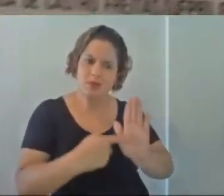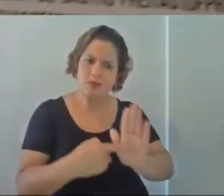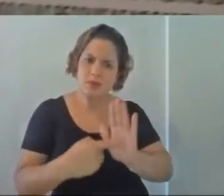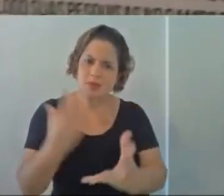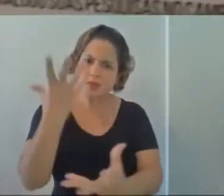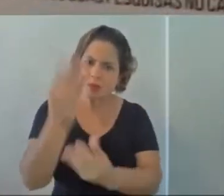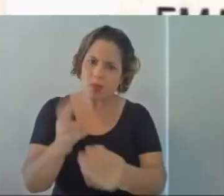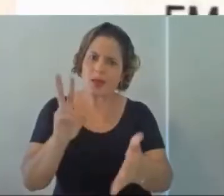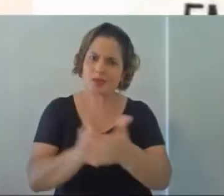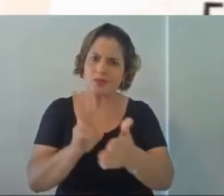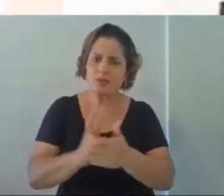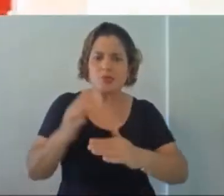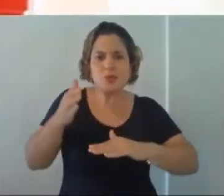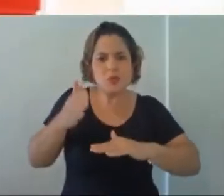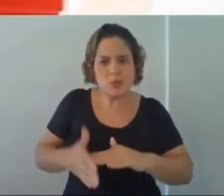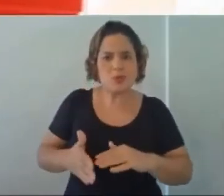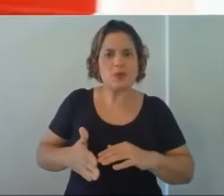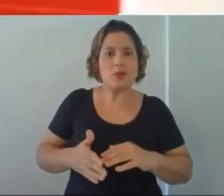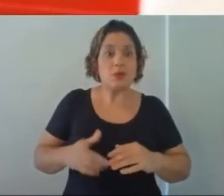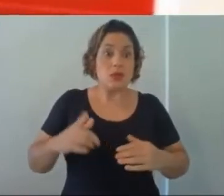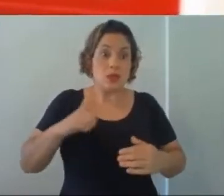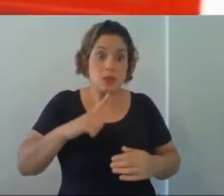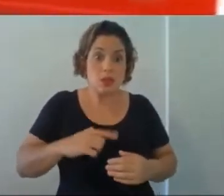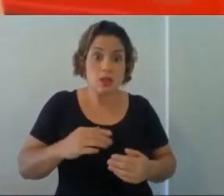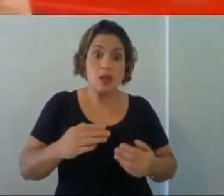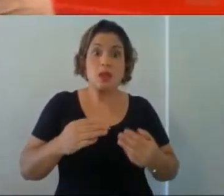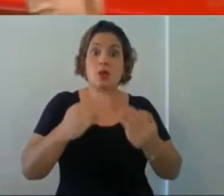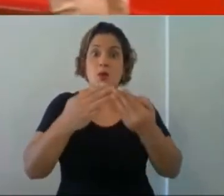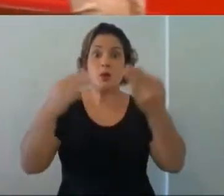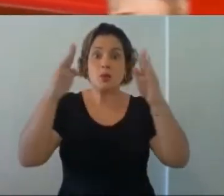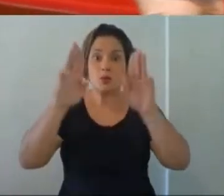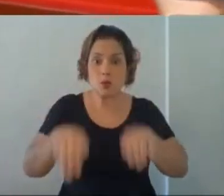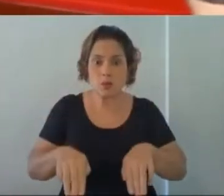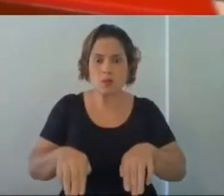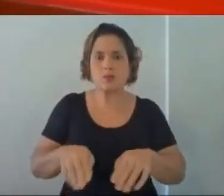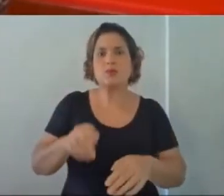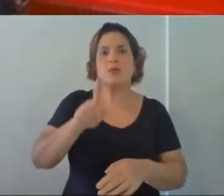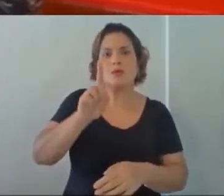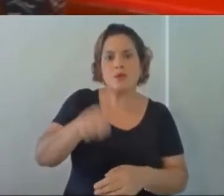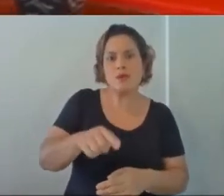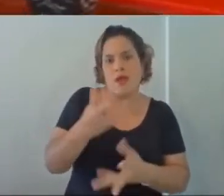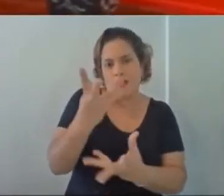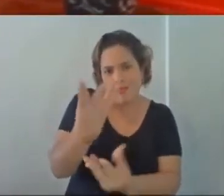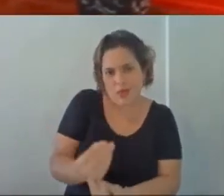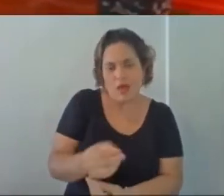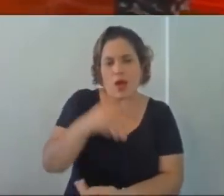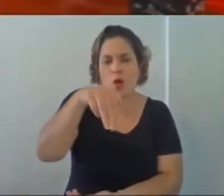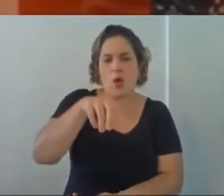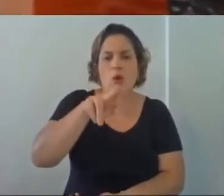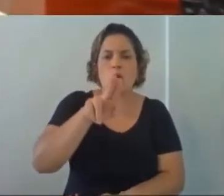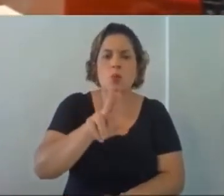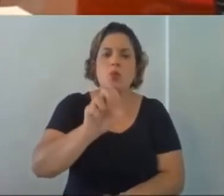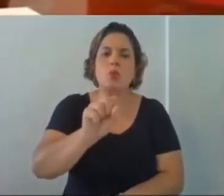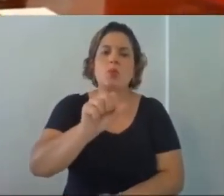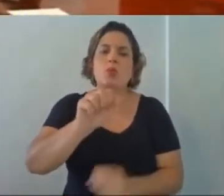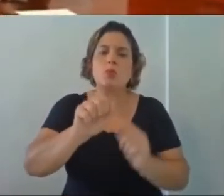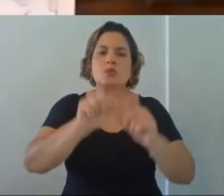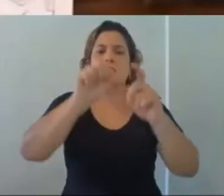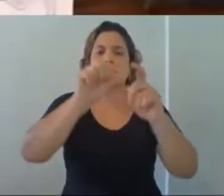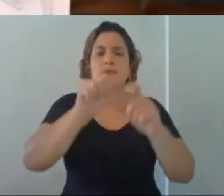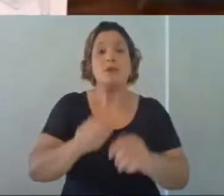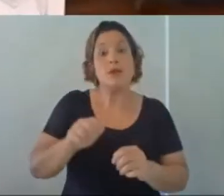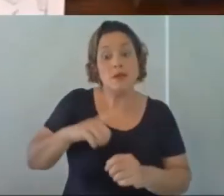arte indígena contemporânea num museu, que é o Museu de Arte, né, da Universidade, o MUSA, e que dentro